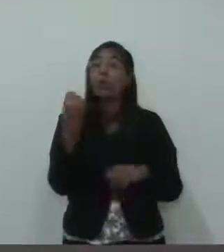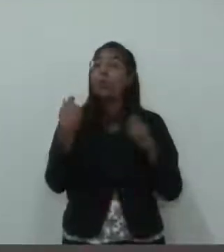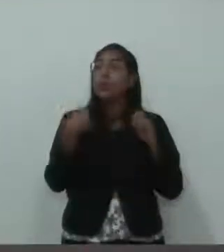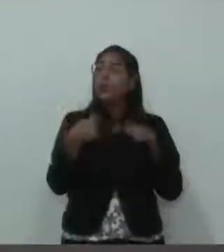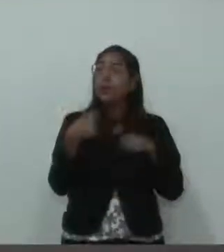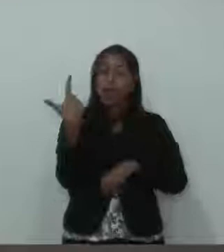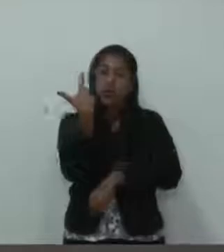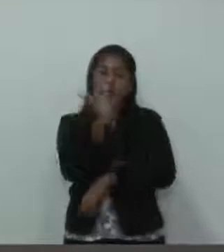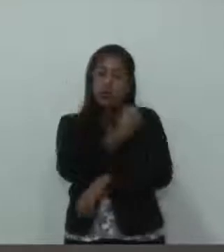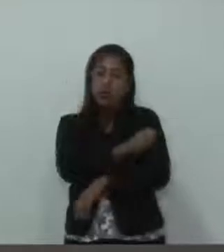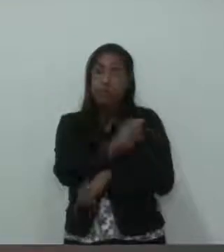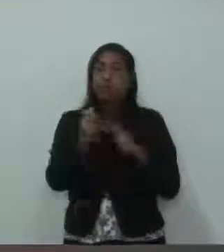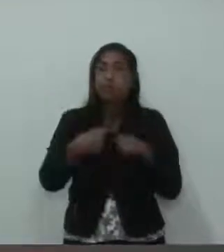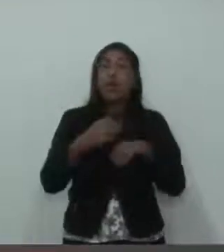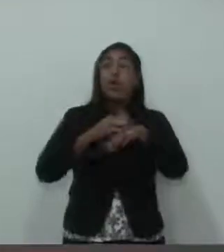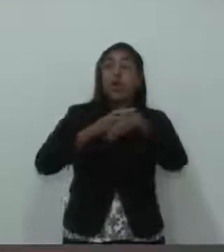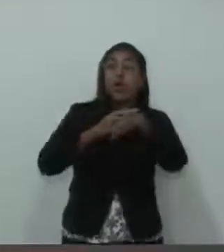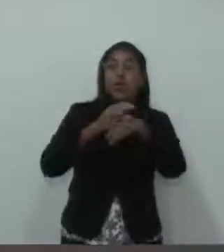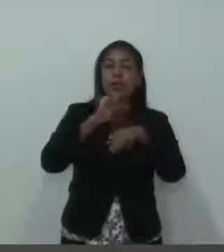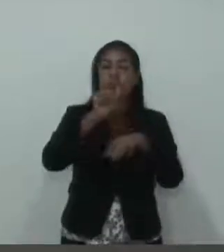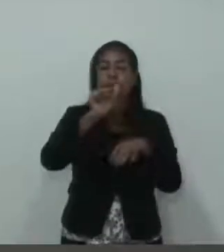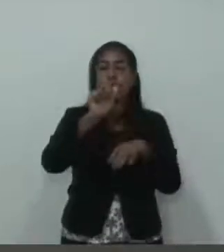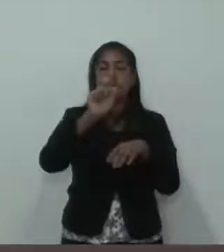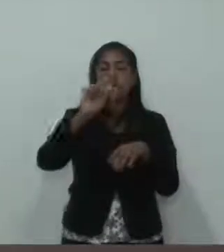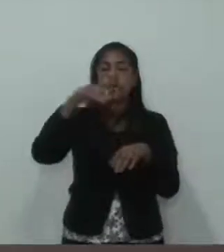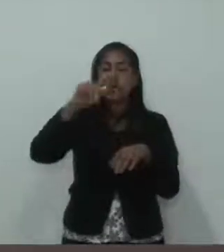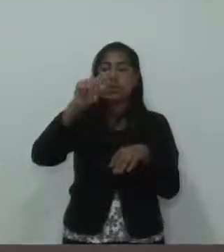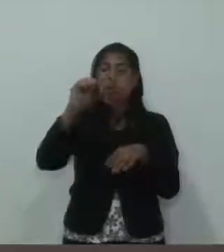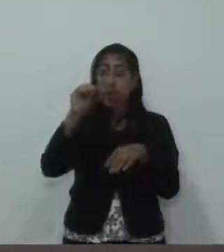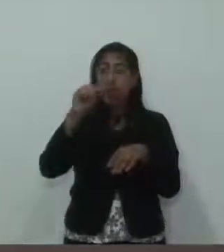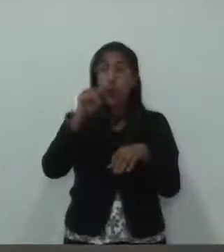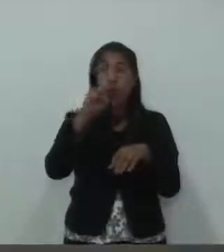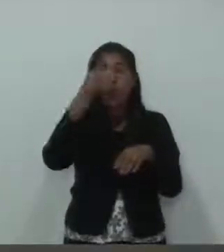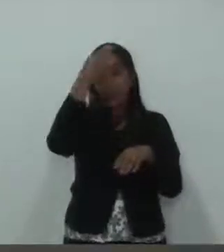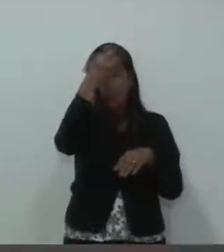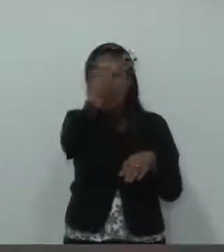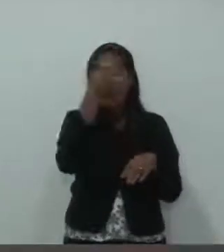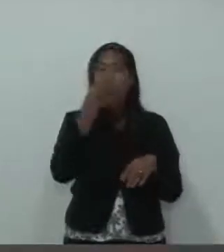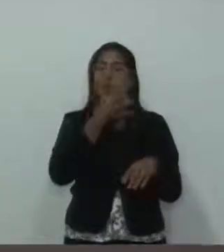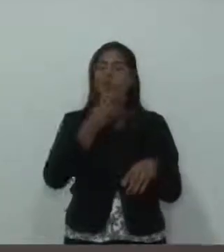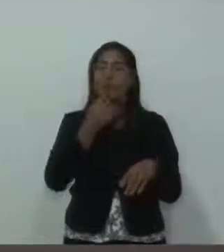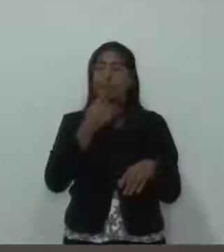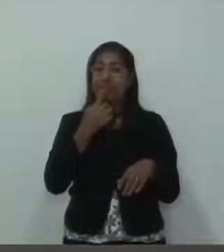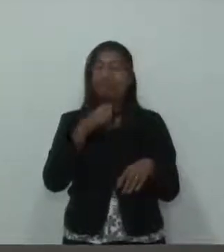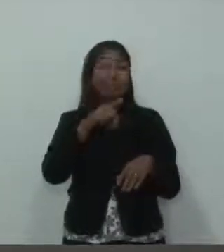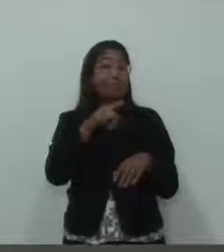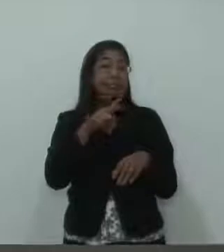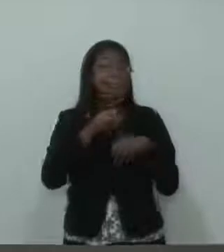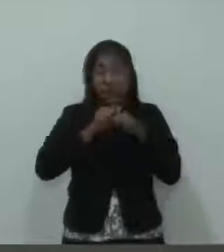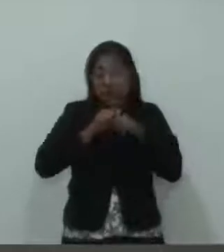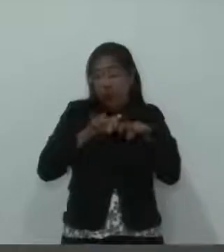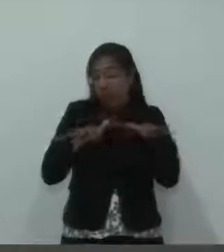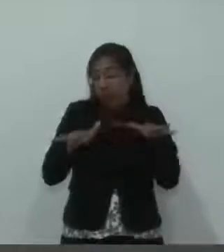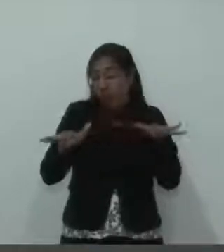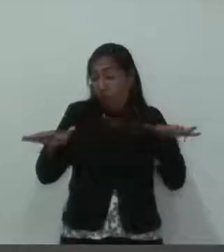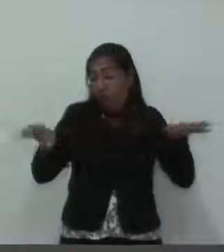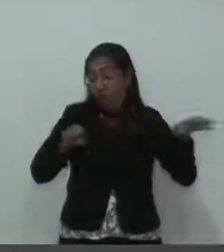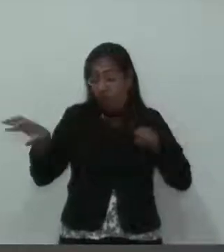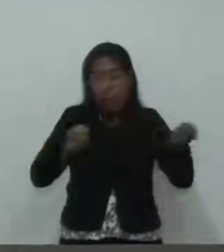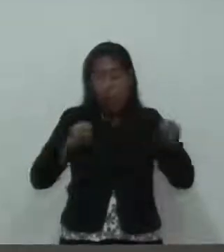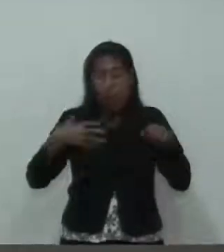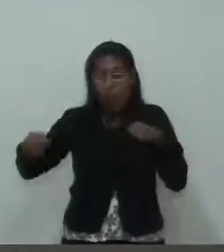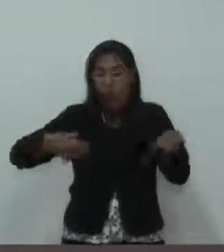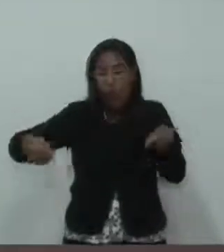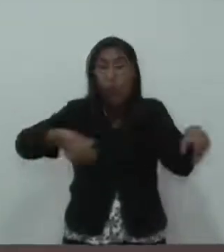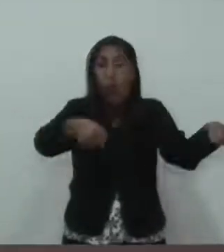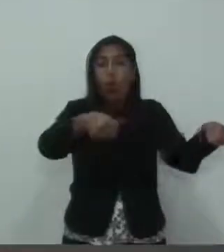sarampo é uma doença grave, com risco de complicações e morte, sendo a doença com maior transmissibilidade conhecida. Uma pessoa em ambiente fechado